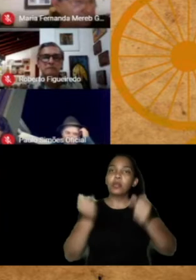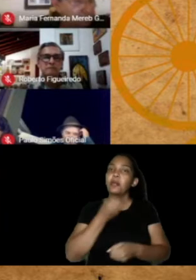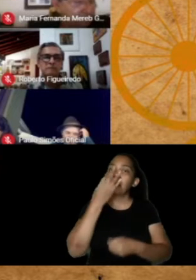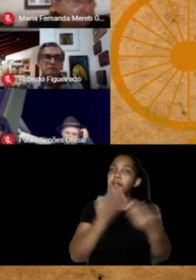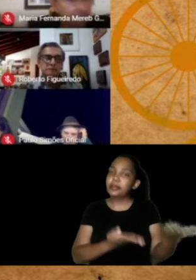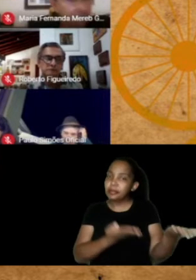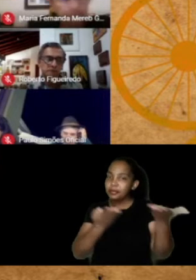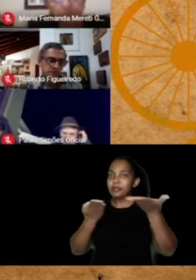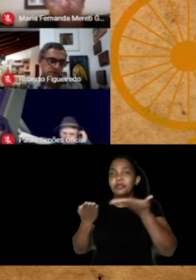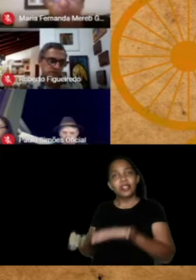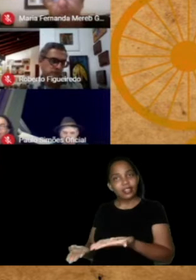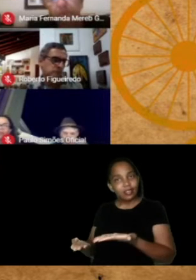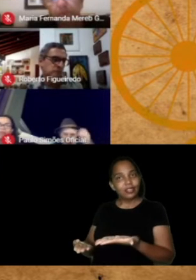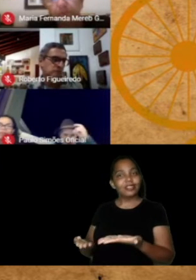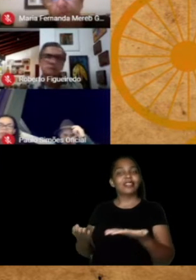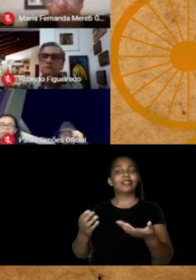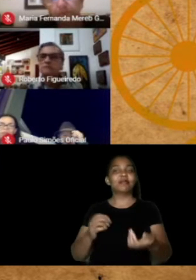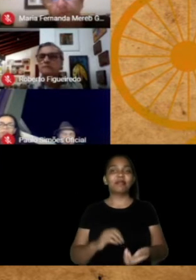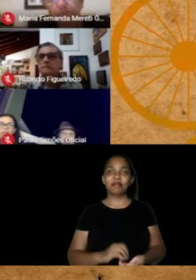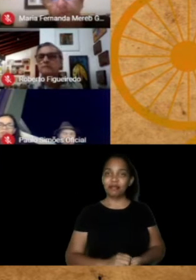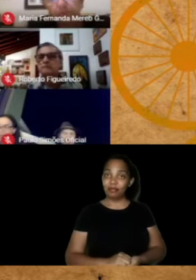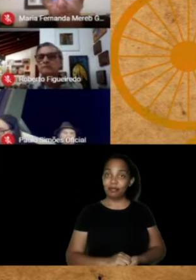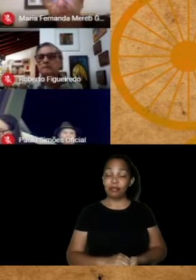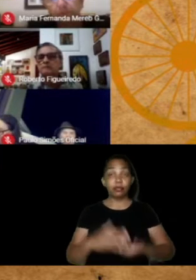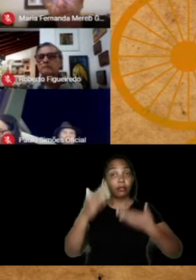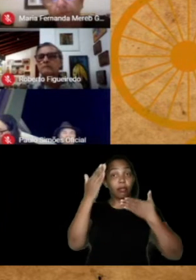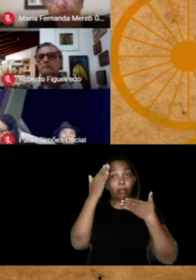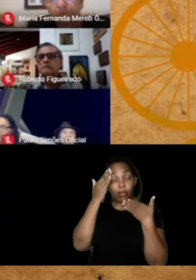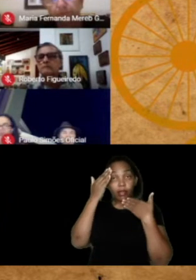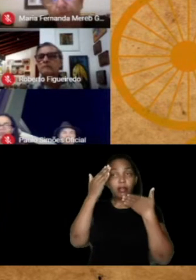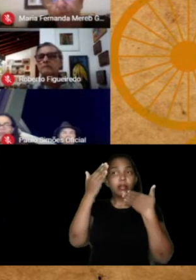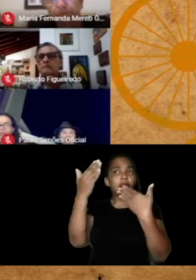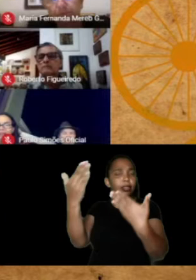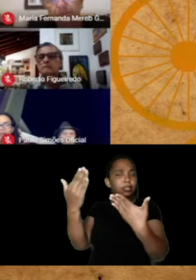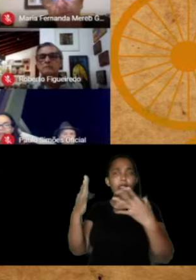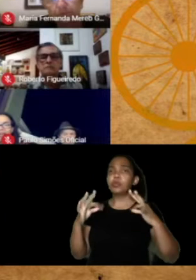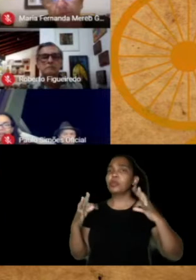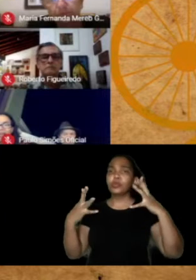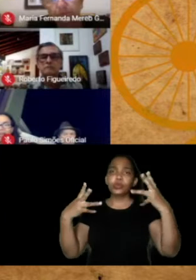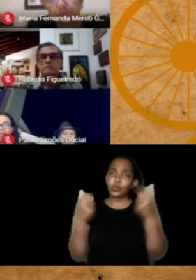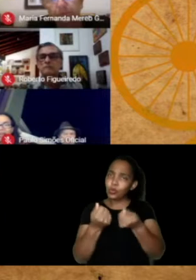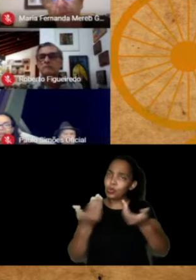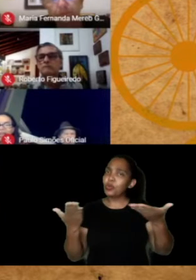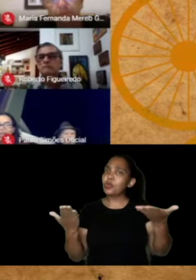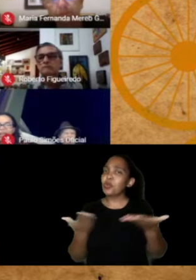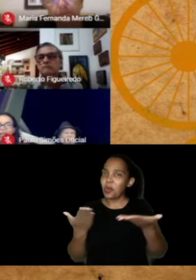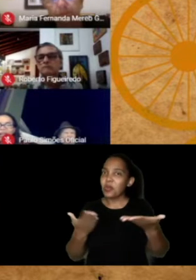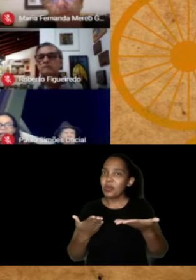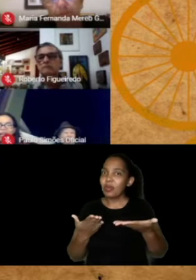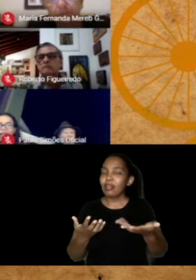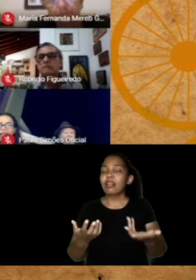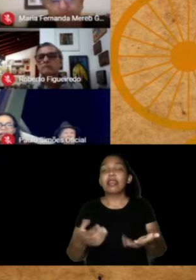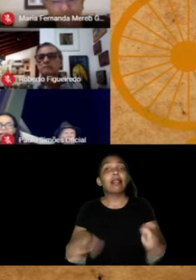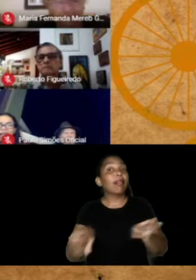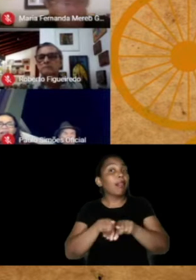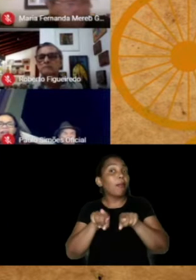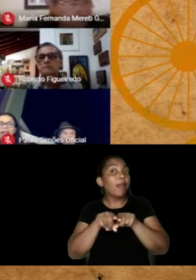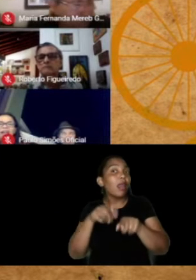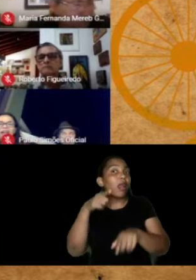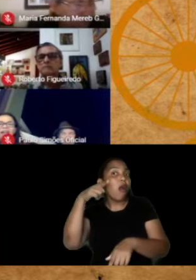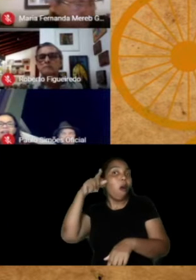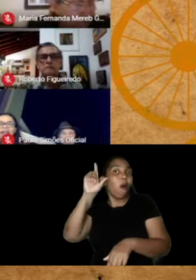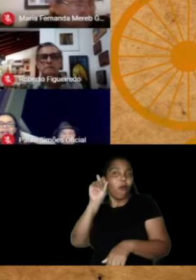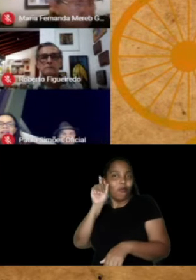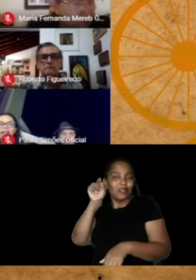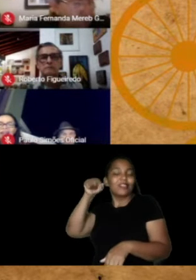e bem-vindas. Agradecemos a presença de todos na noite de ontem, passageiros de diferentes